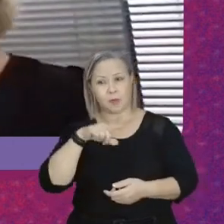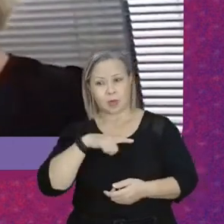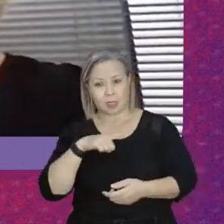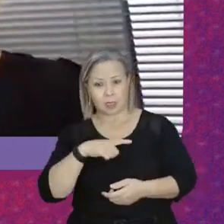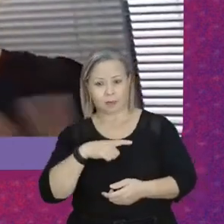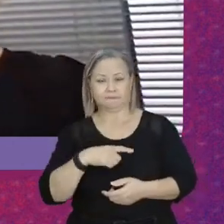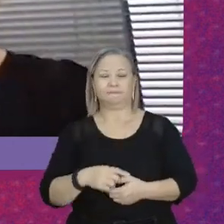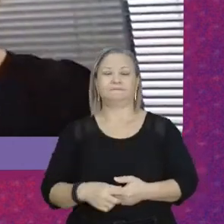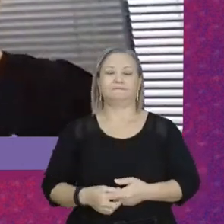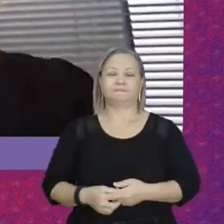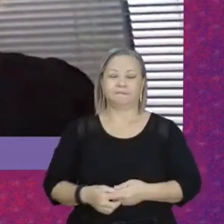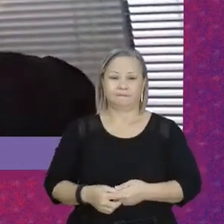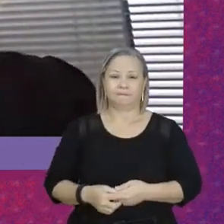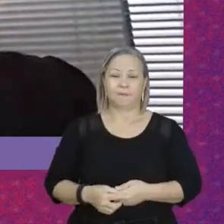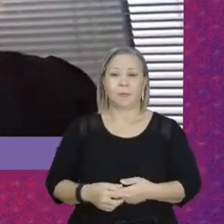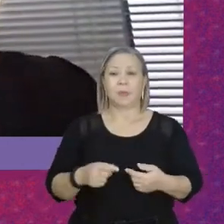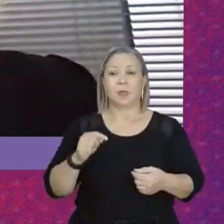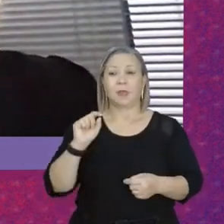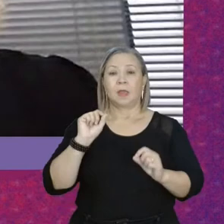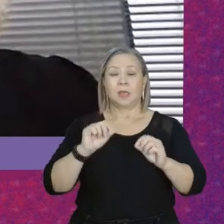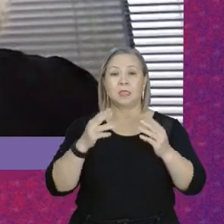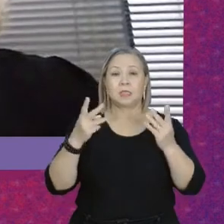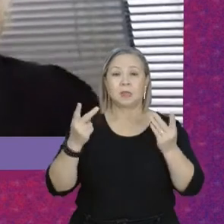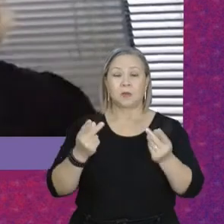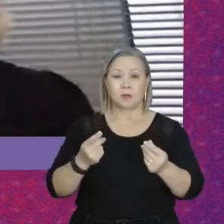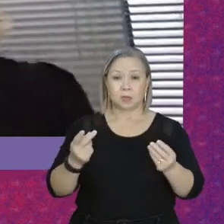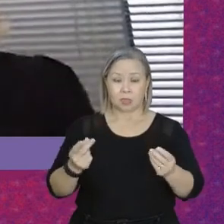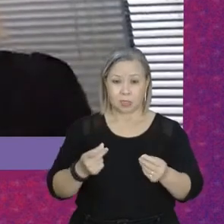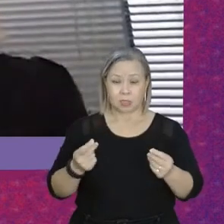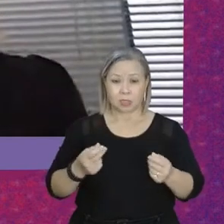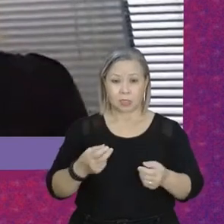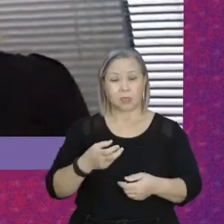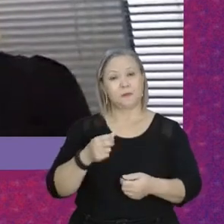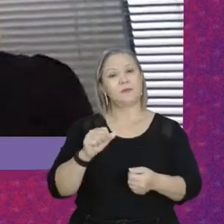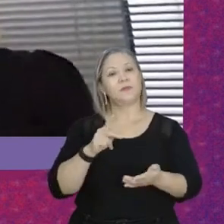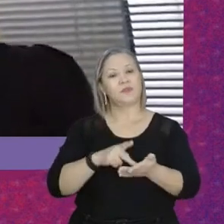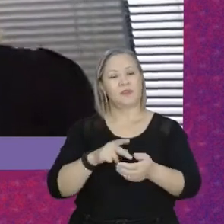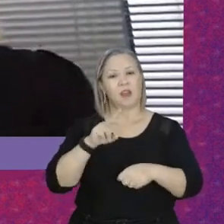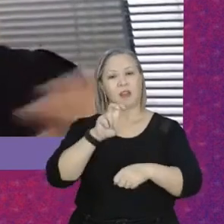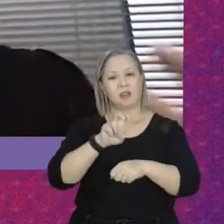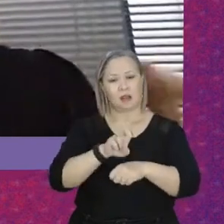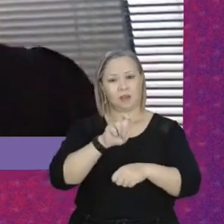já relatamos. E esse ponto sensível é, de fato, a creche.